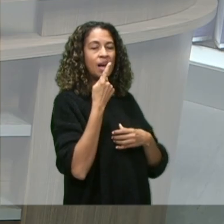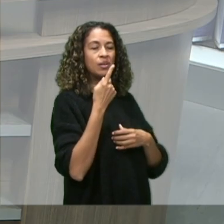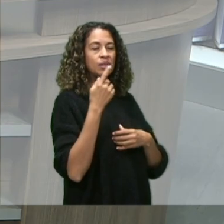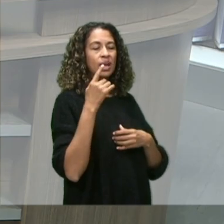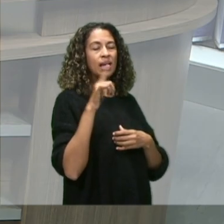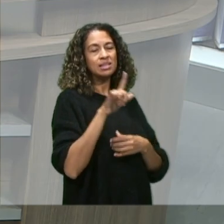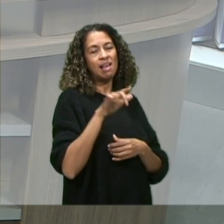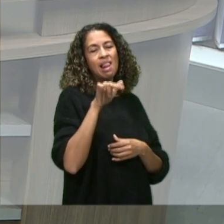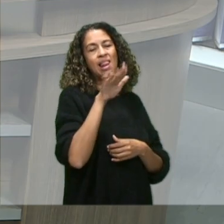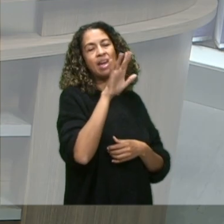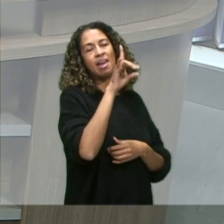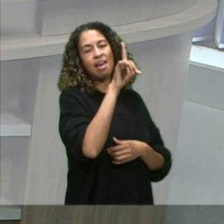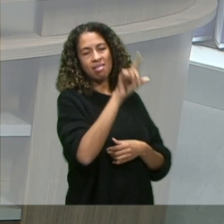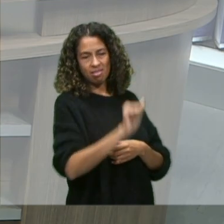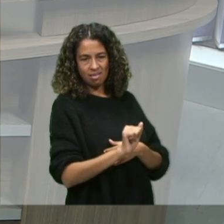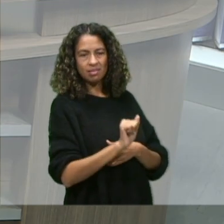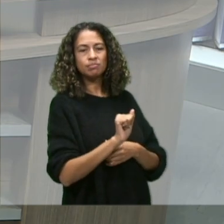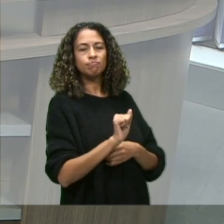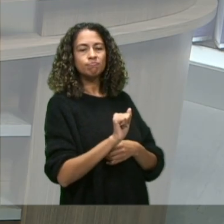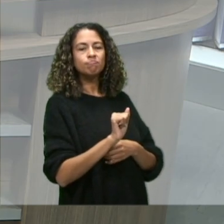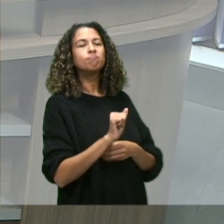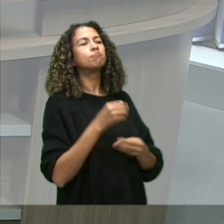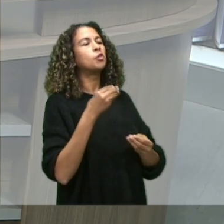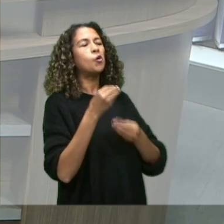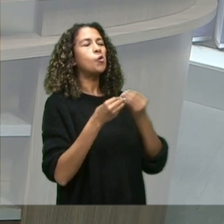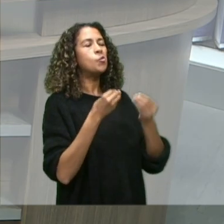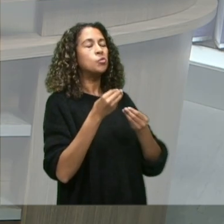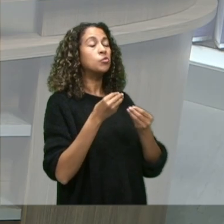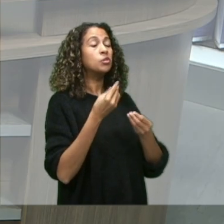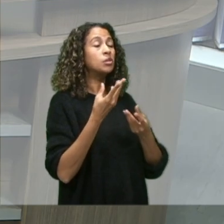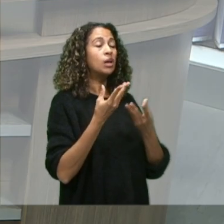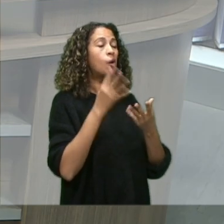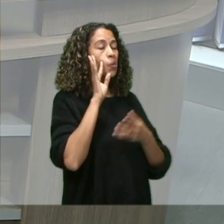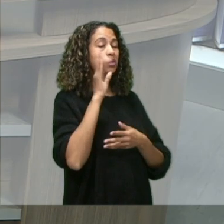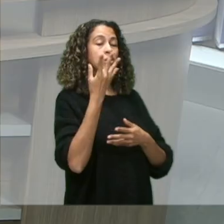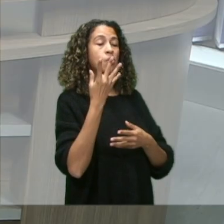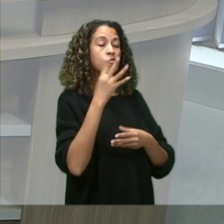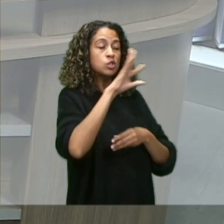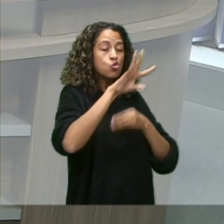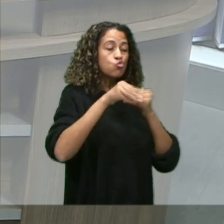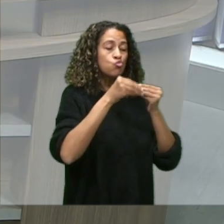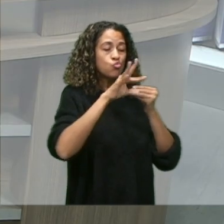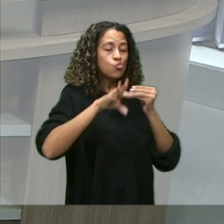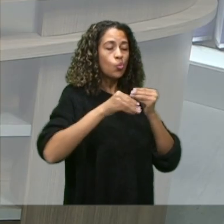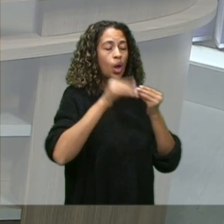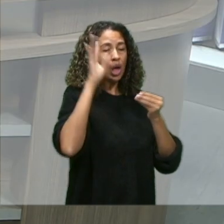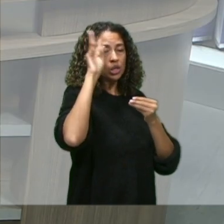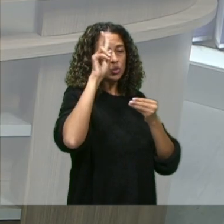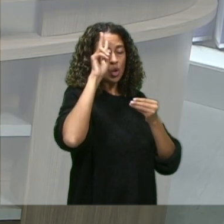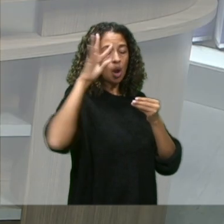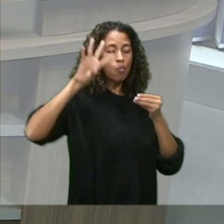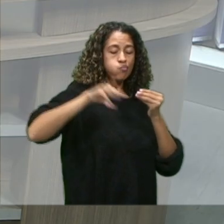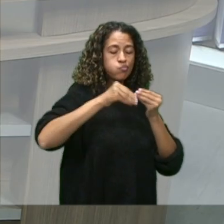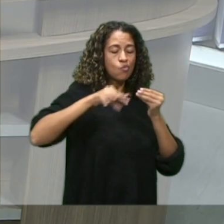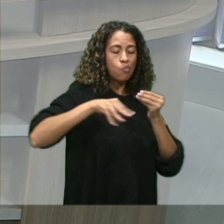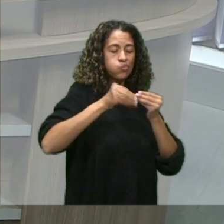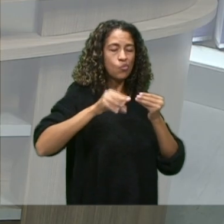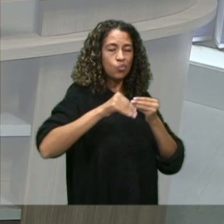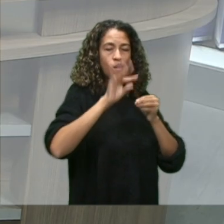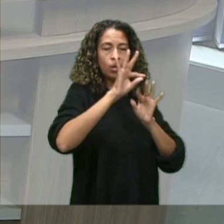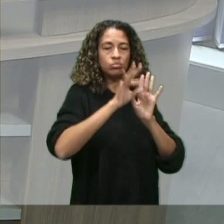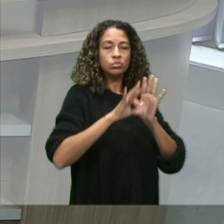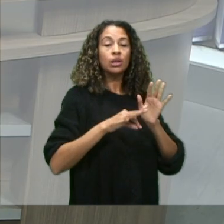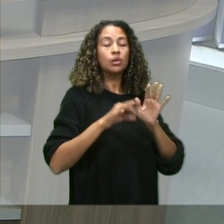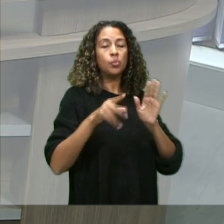ou você tirou essa lenda compondo ela a partir de outras histórias que você ouviu dos povos